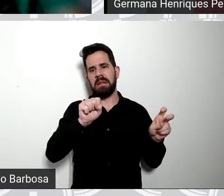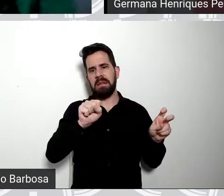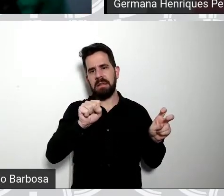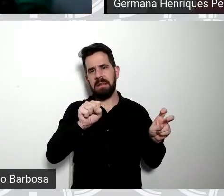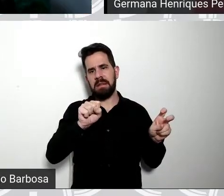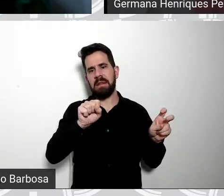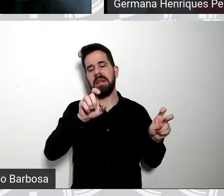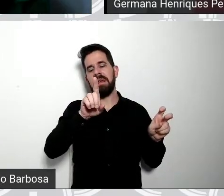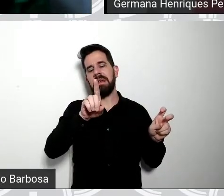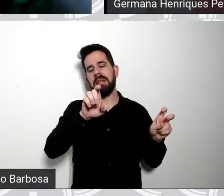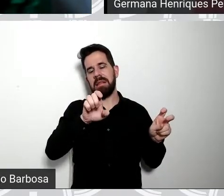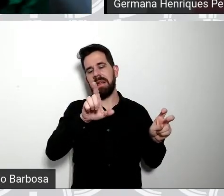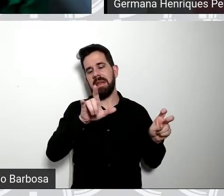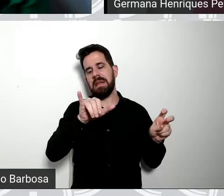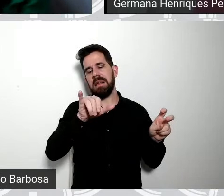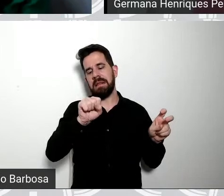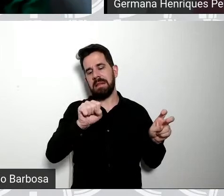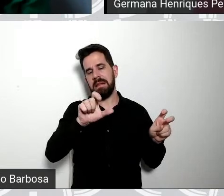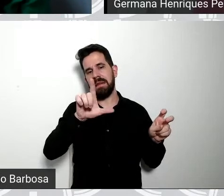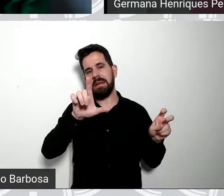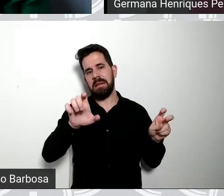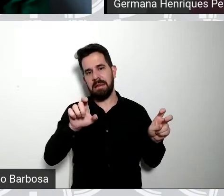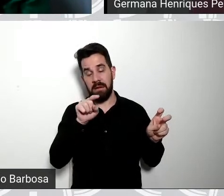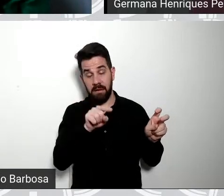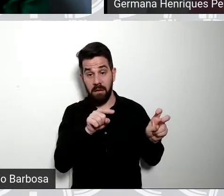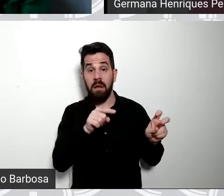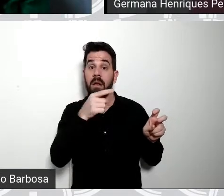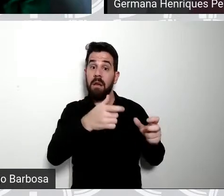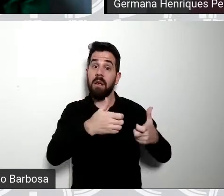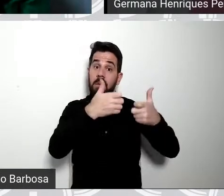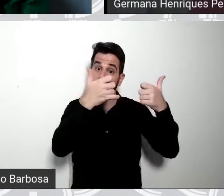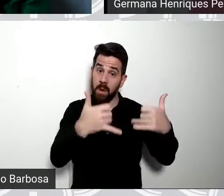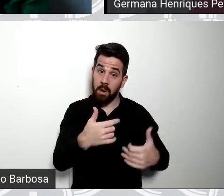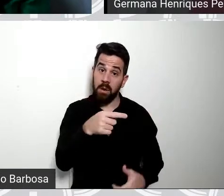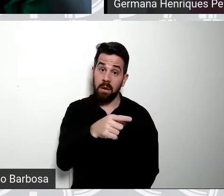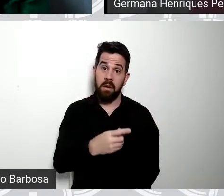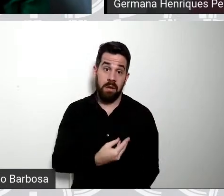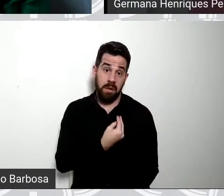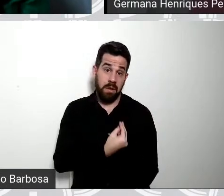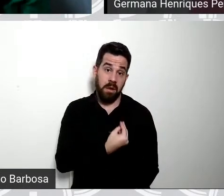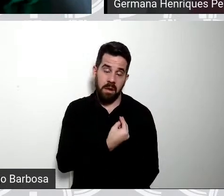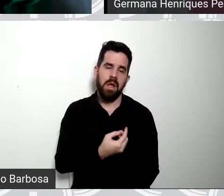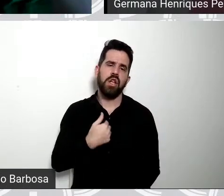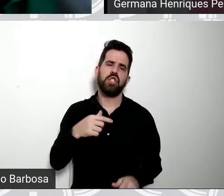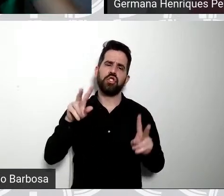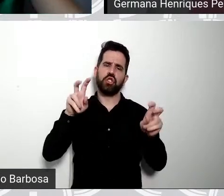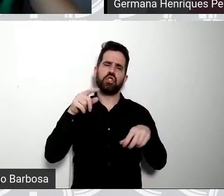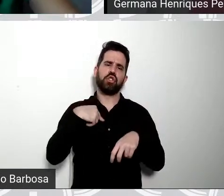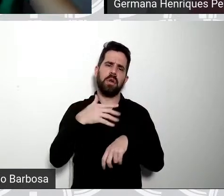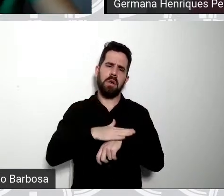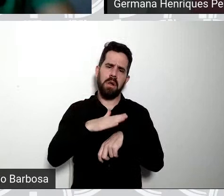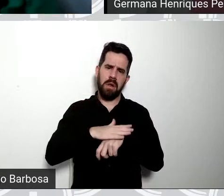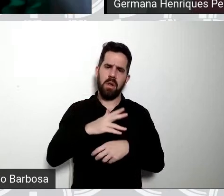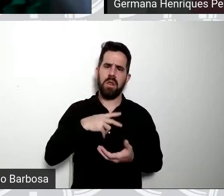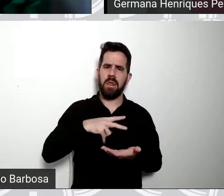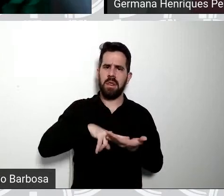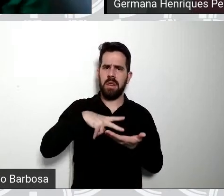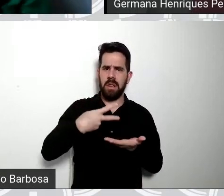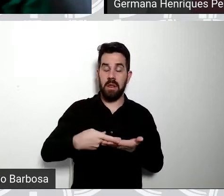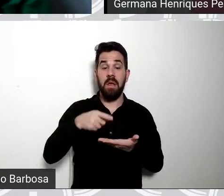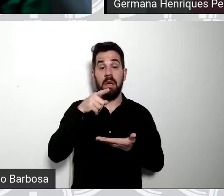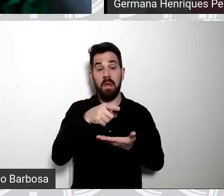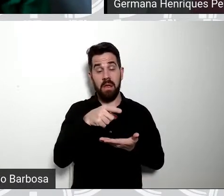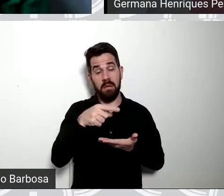da Tradução e Suas Exigências Científicas, né, título que eu traduzi aqui, procura responder a